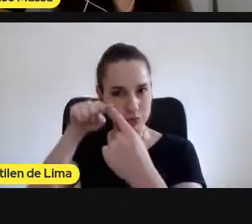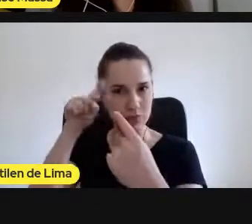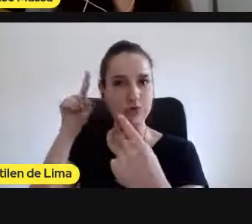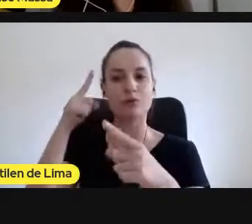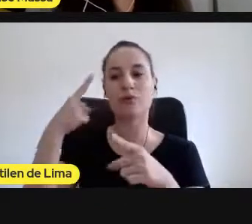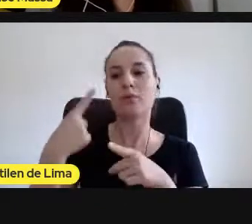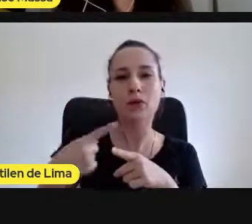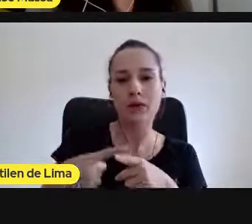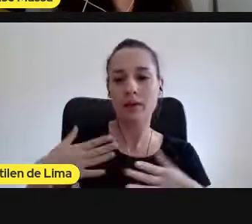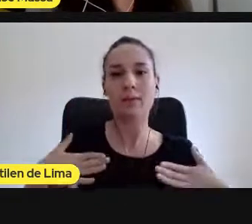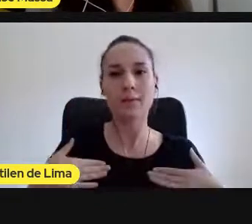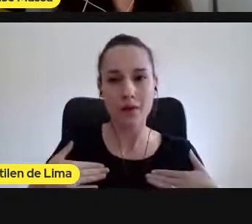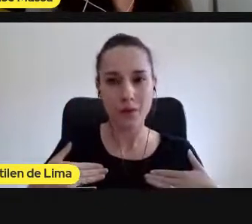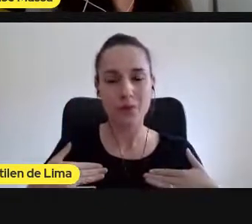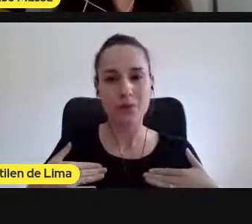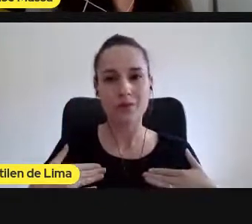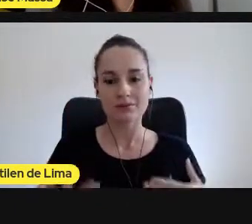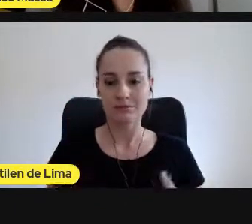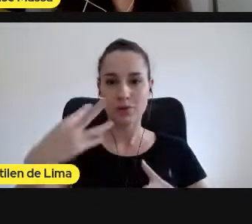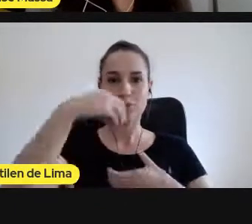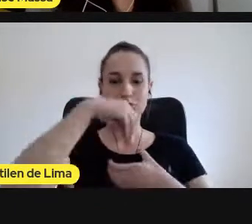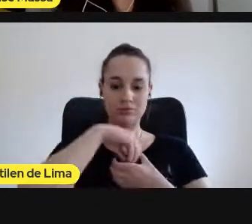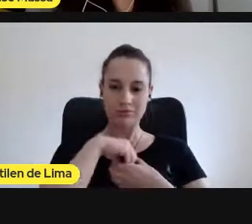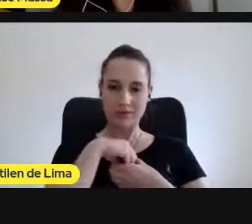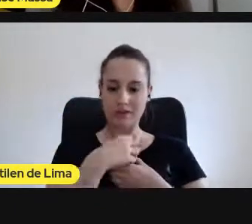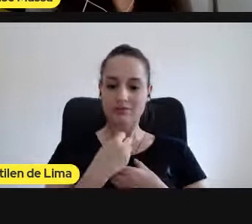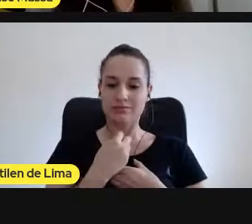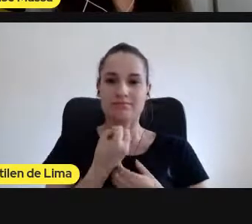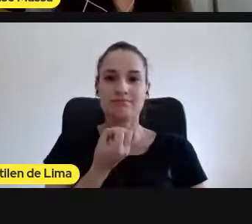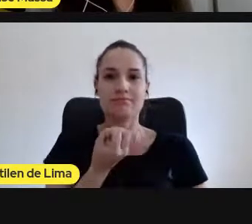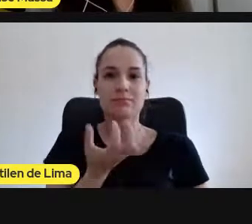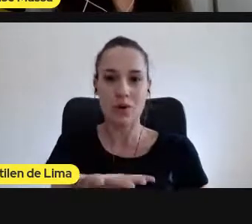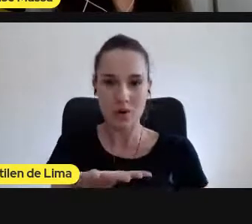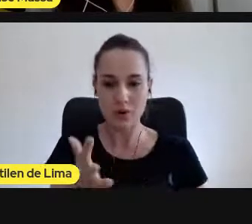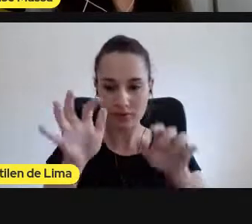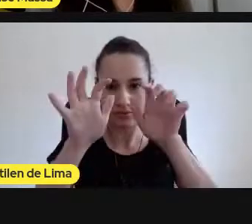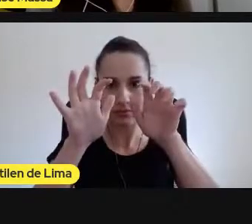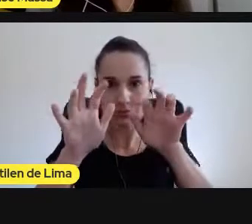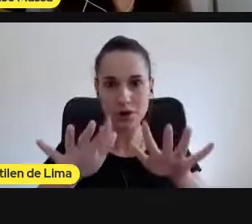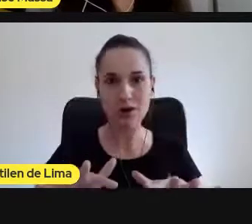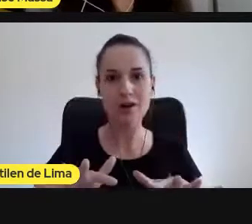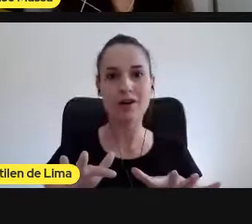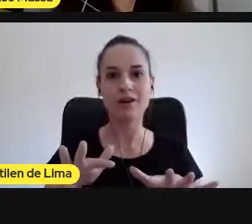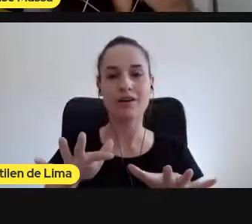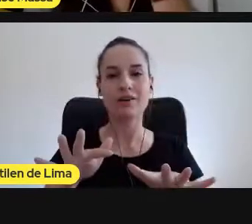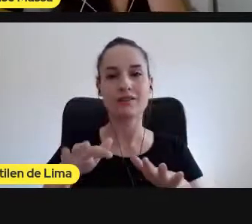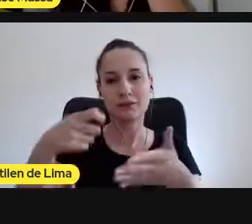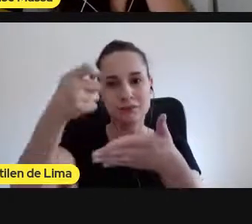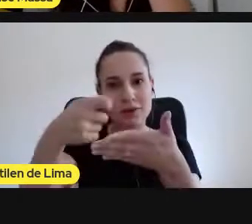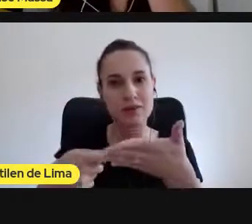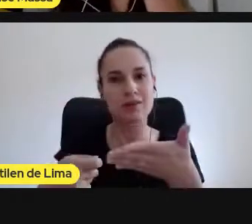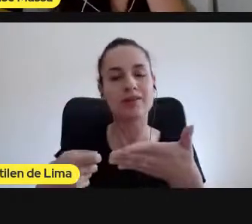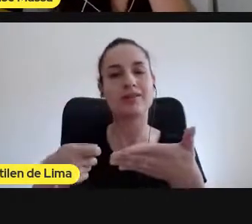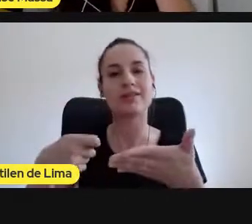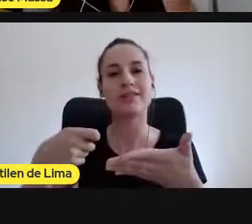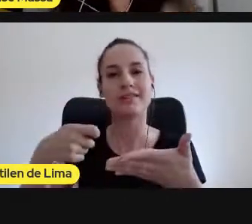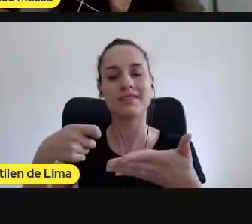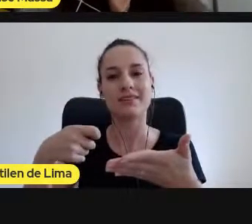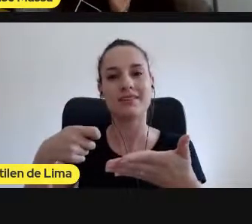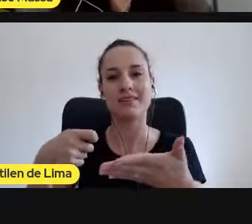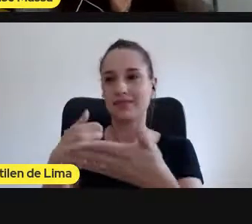só no meu interior, mas também no papel ou numa tela de arte, né? uma tela onde eu